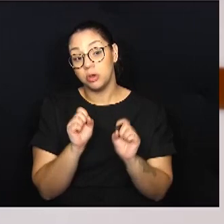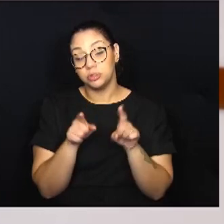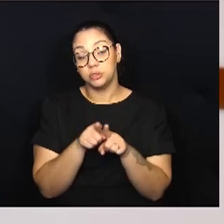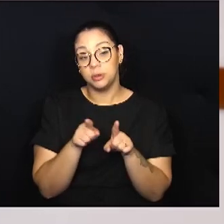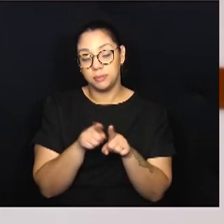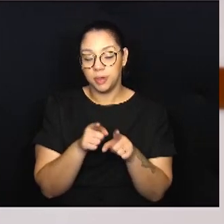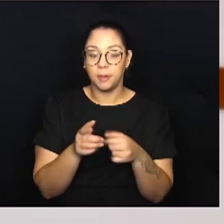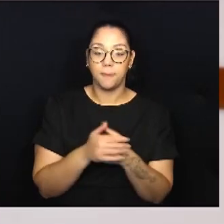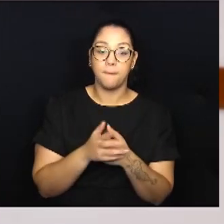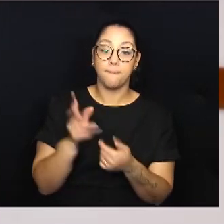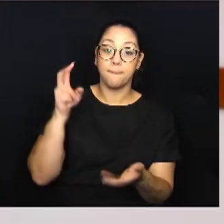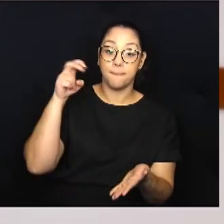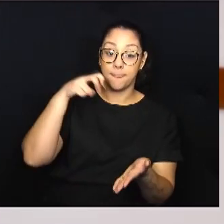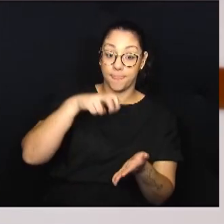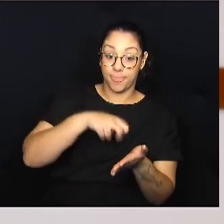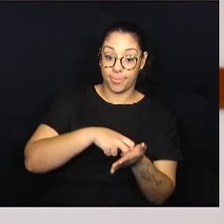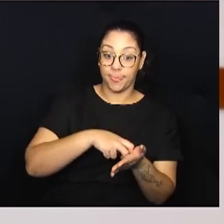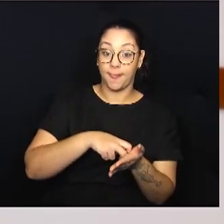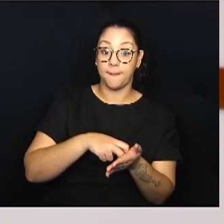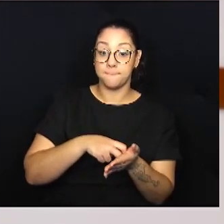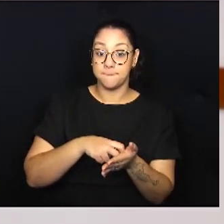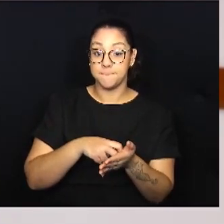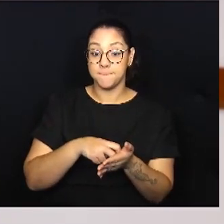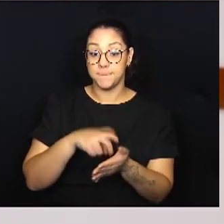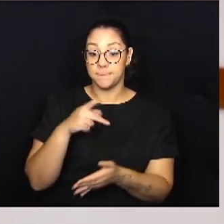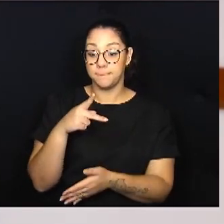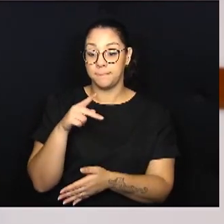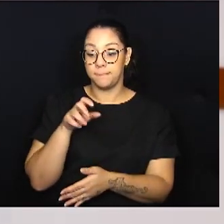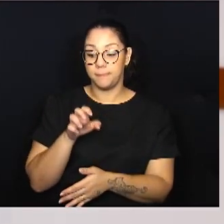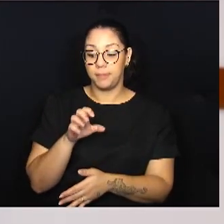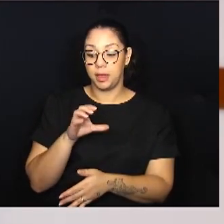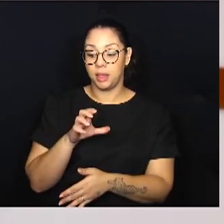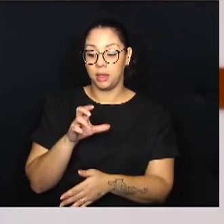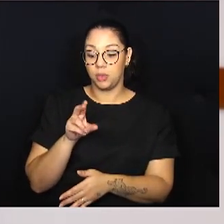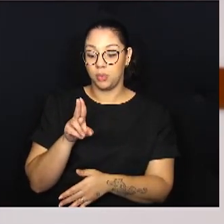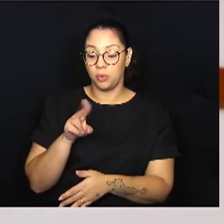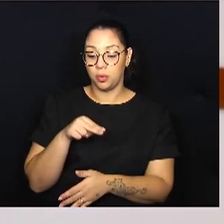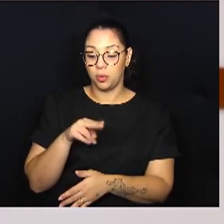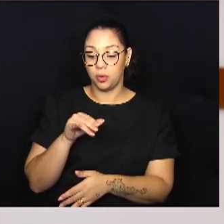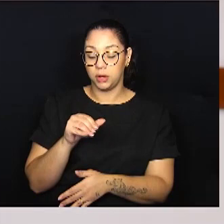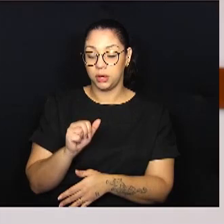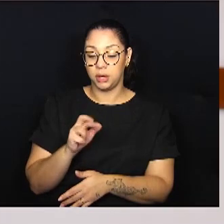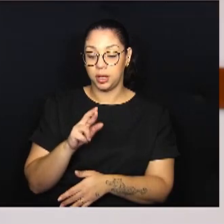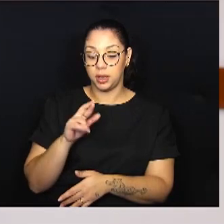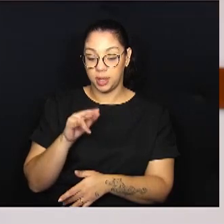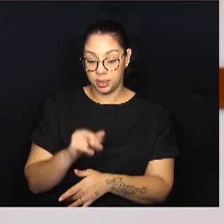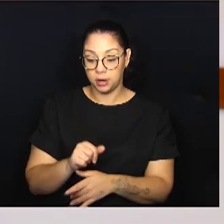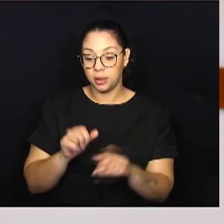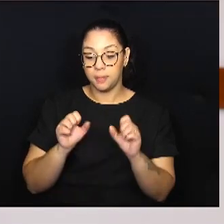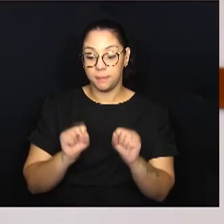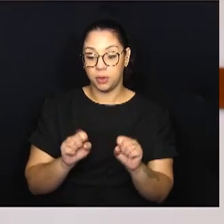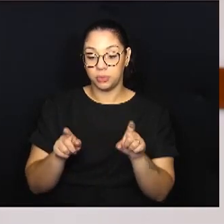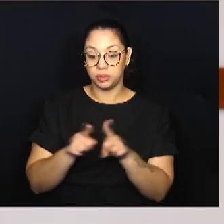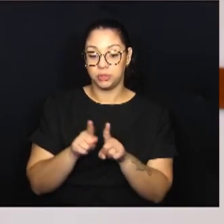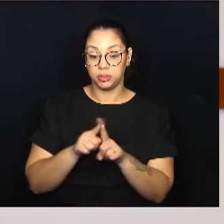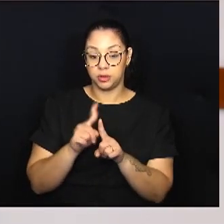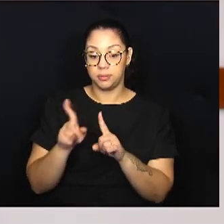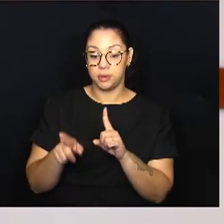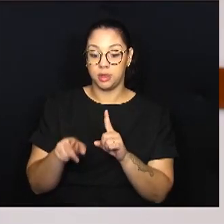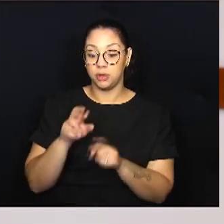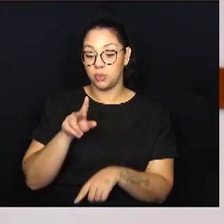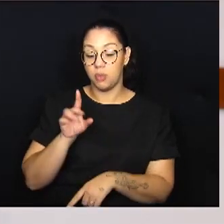uma penalidade pecuniária, né? Que ela existe, mas que essa penalidade pecuniária também reverbere para além do